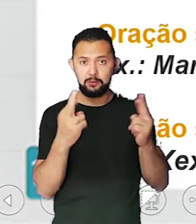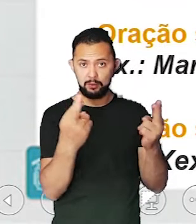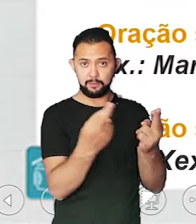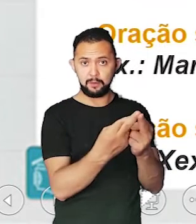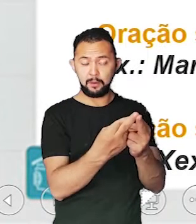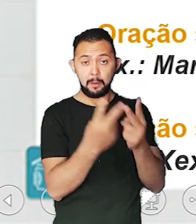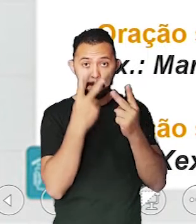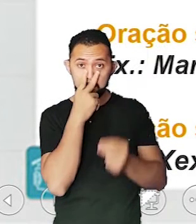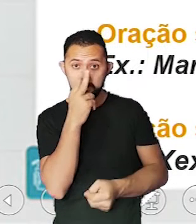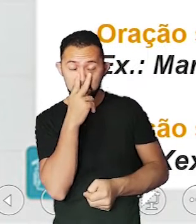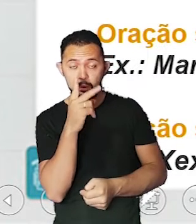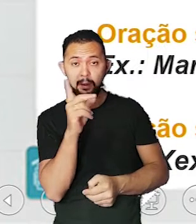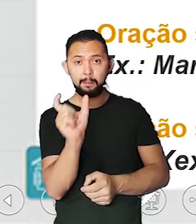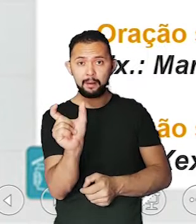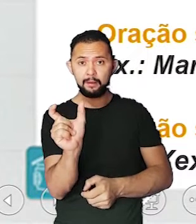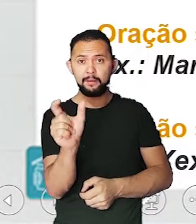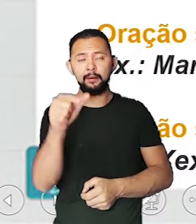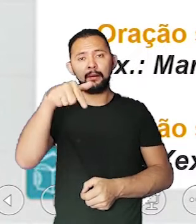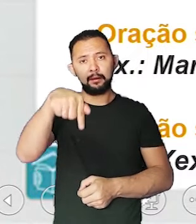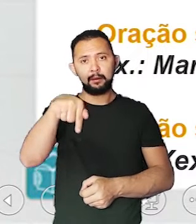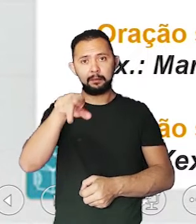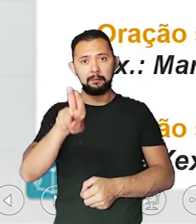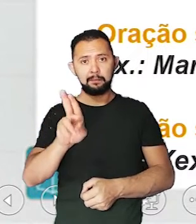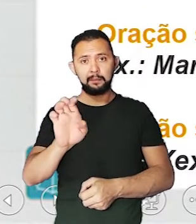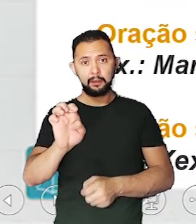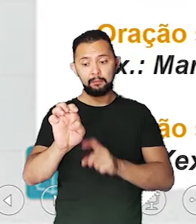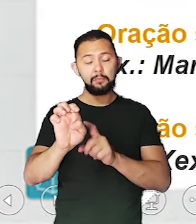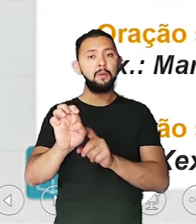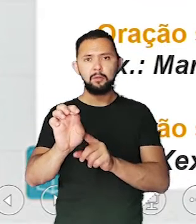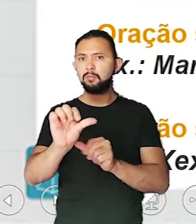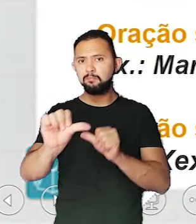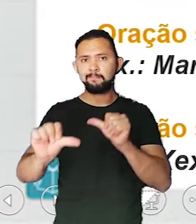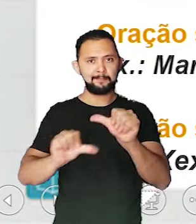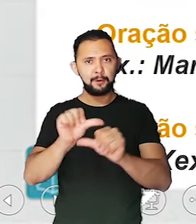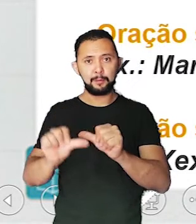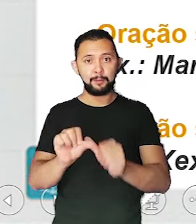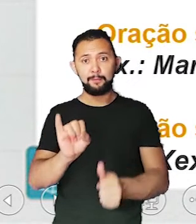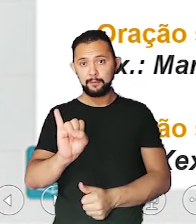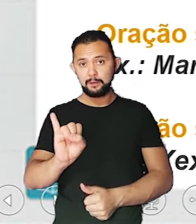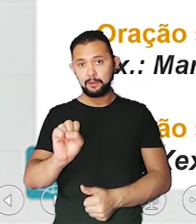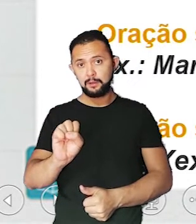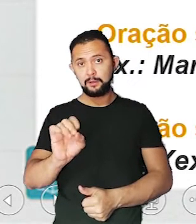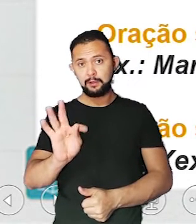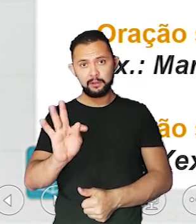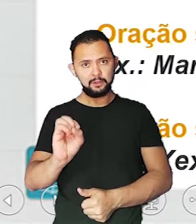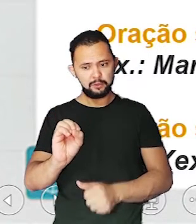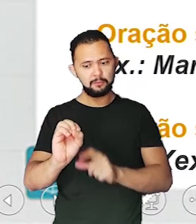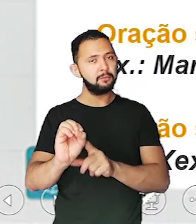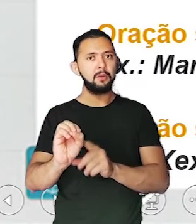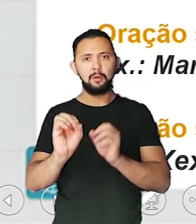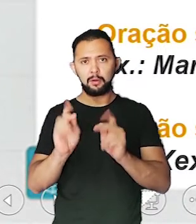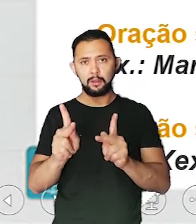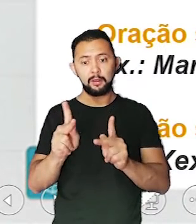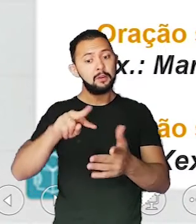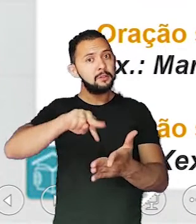Então, prestem bem atenção. Esse que dá para trocar pelo isto. É fundamental isto, certo? Ou então, isto é fundamental.